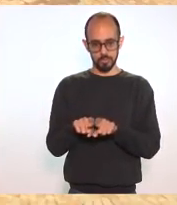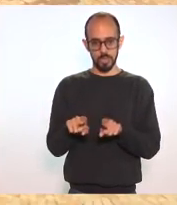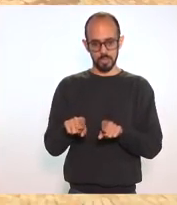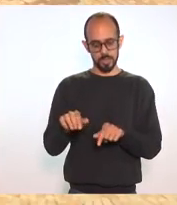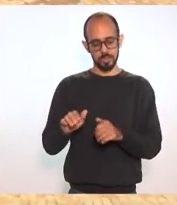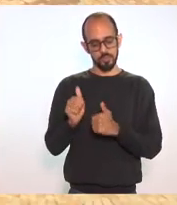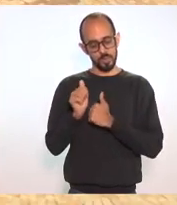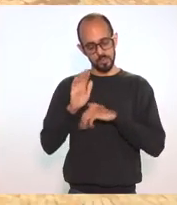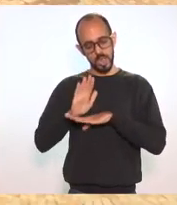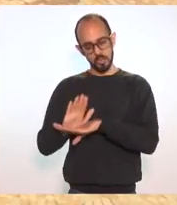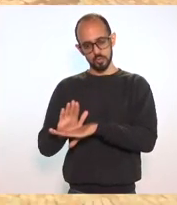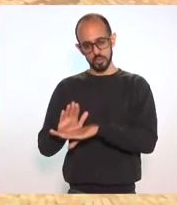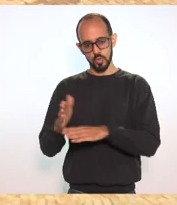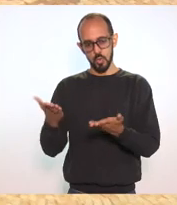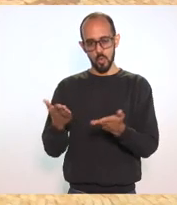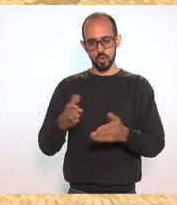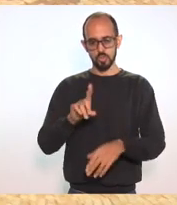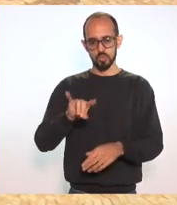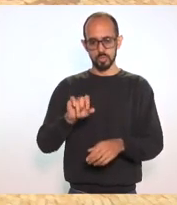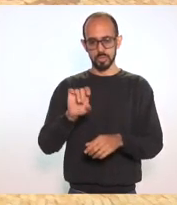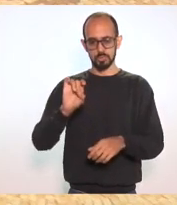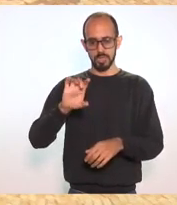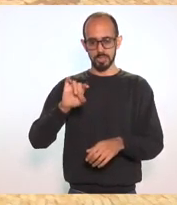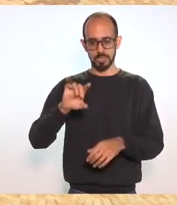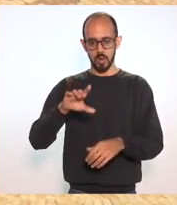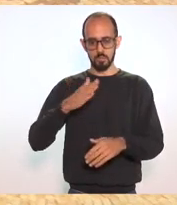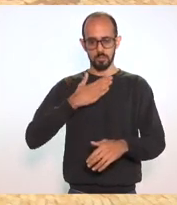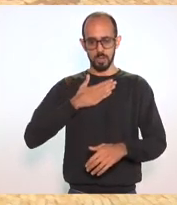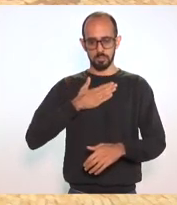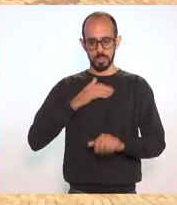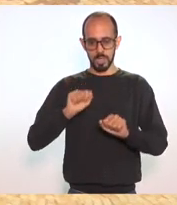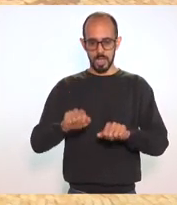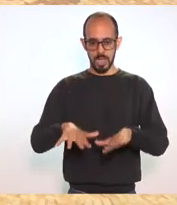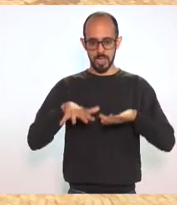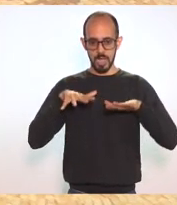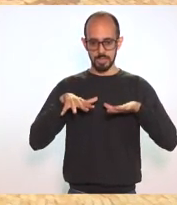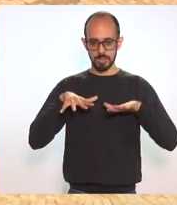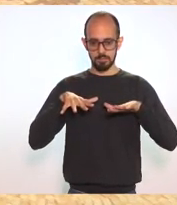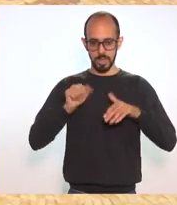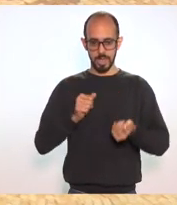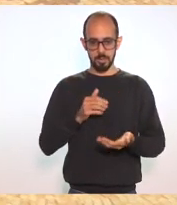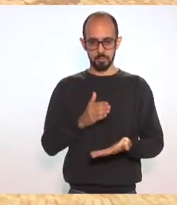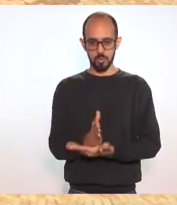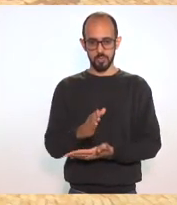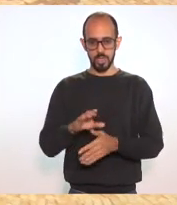Presidente, hoje é um dia especial para mim. A Assembleia aprovou o projeto número